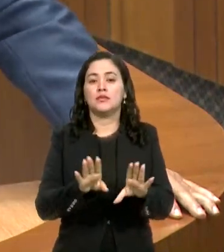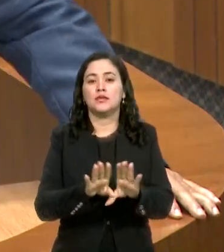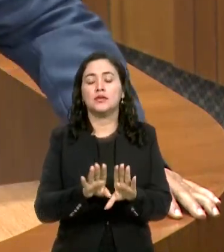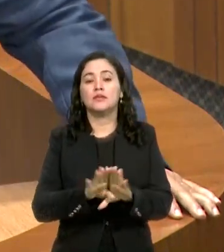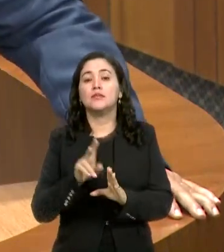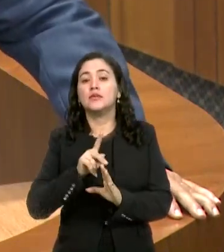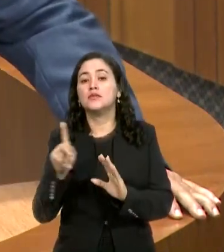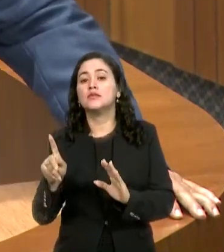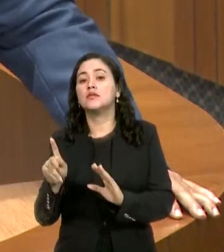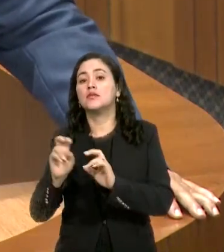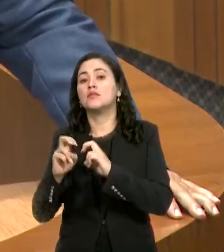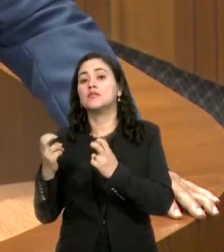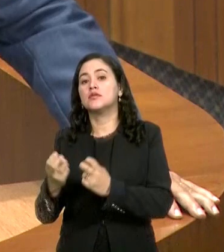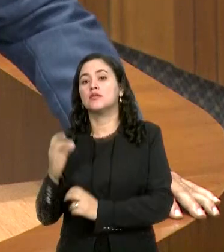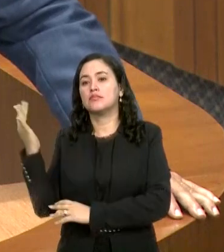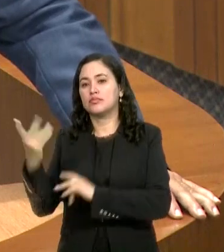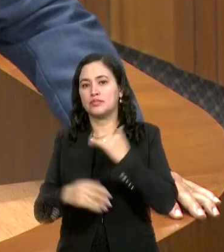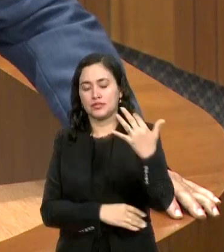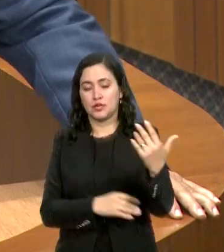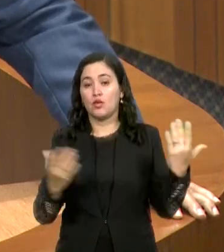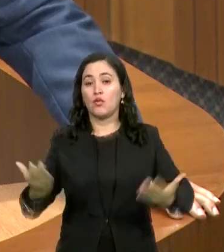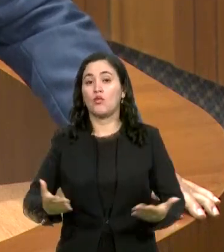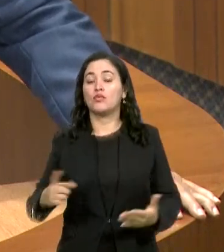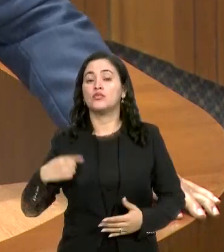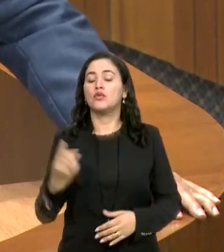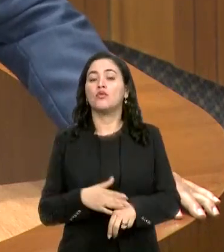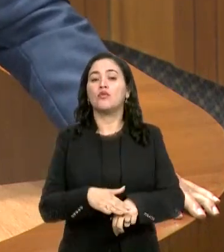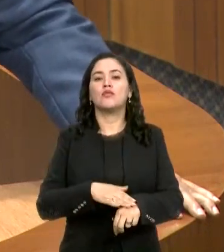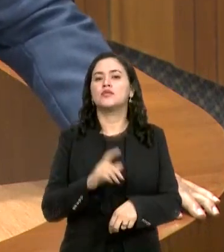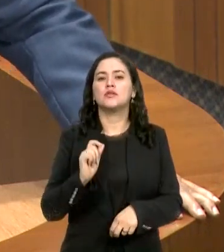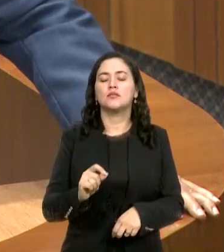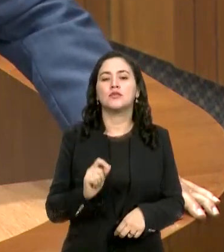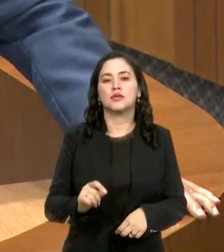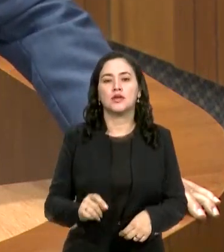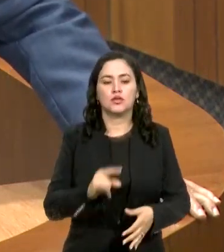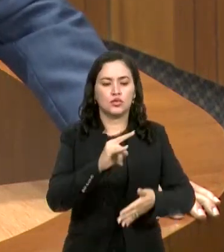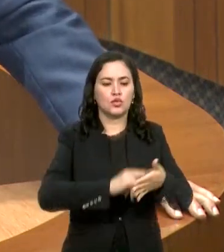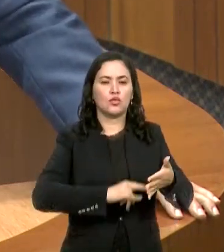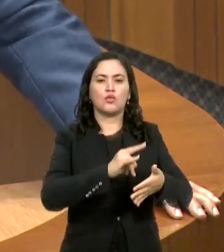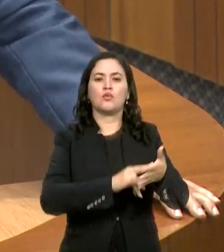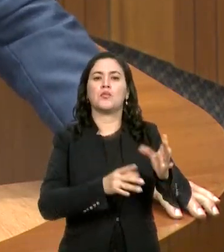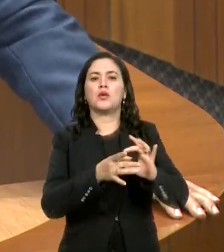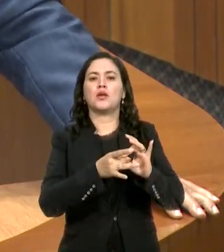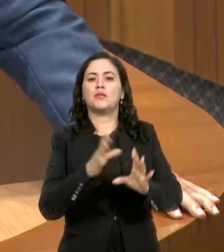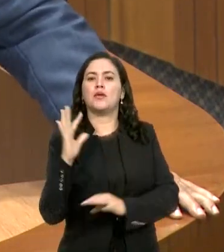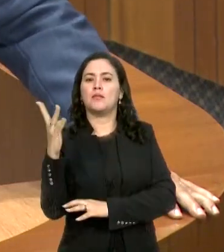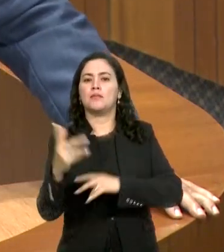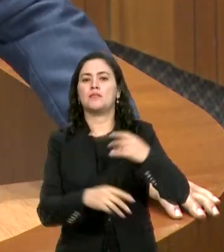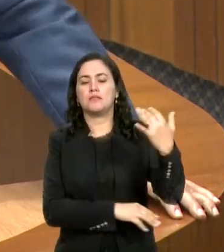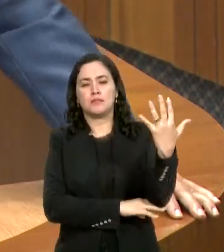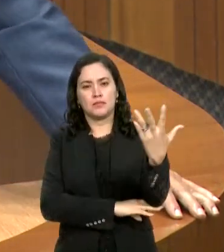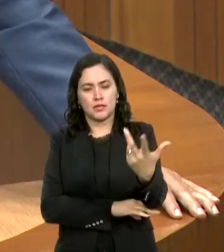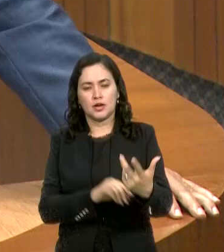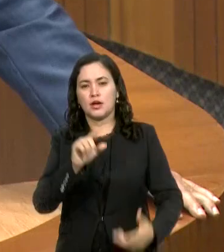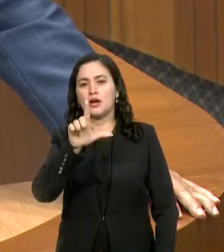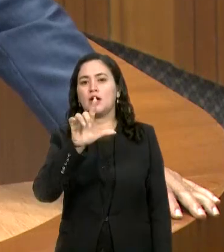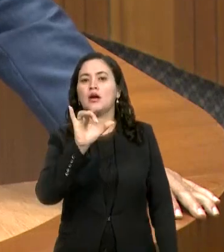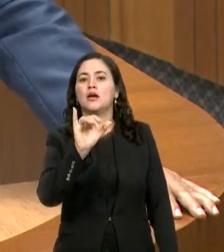basicamente do licenciamento ambiental. Deputada Viviane, que também tem uma preocupação grande e vem provocando esse